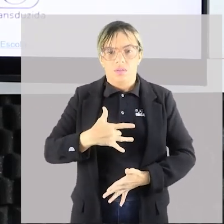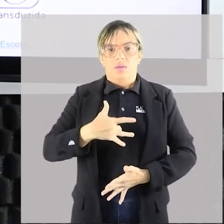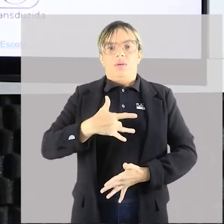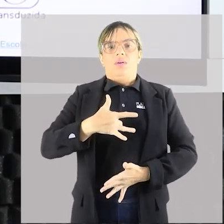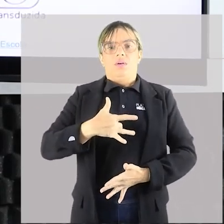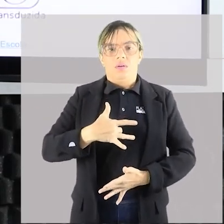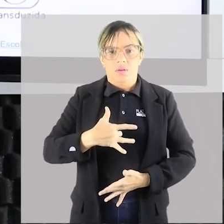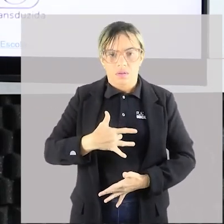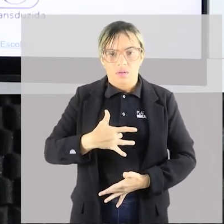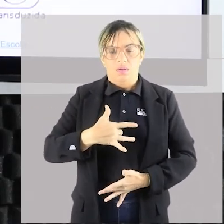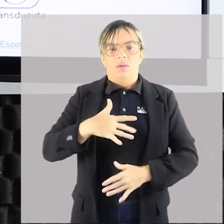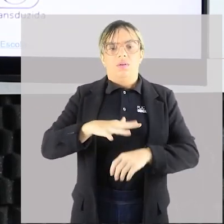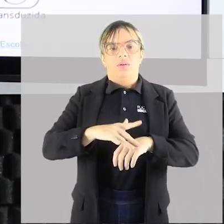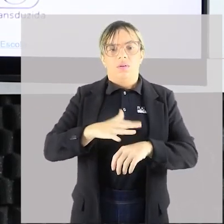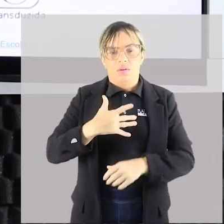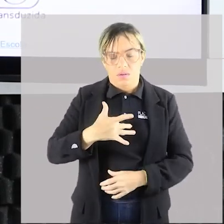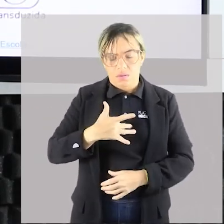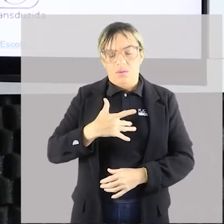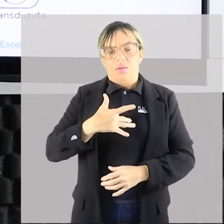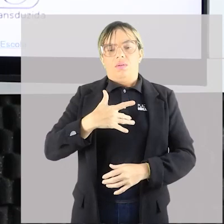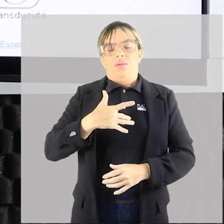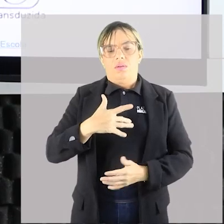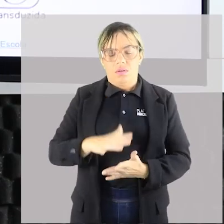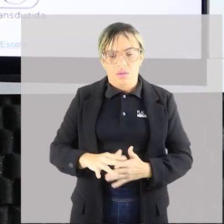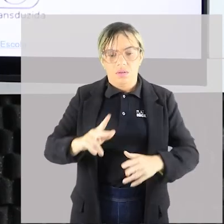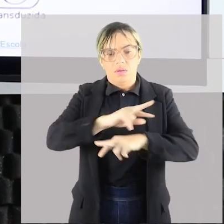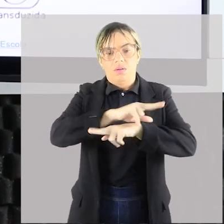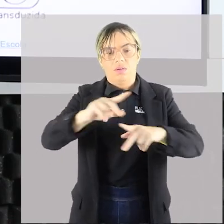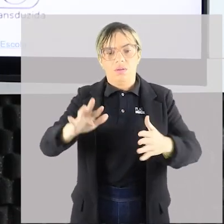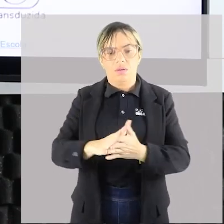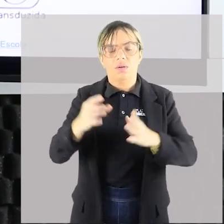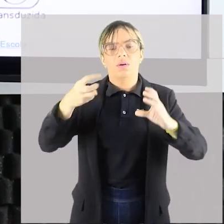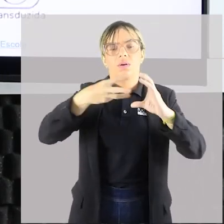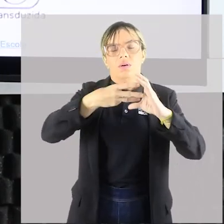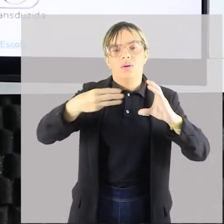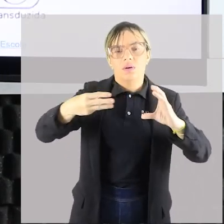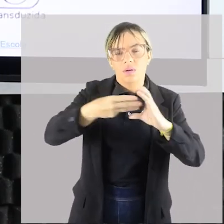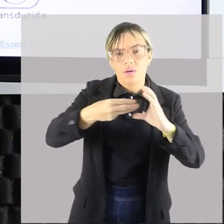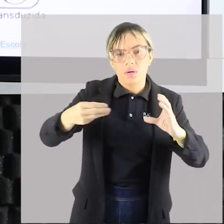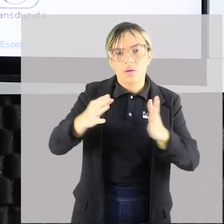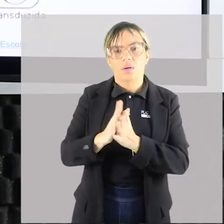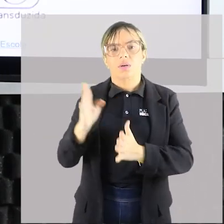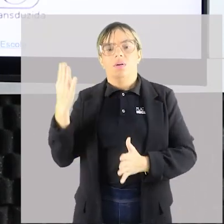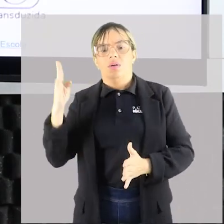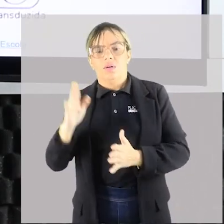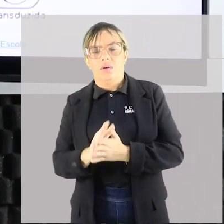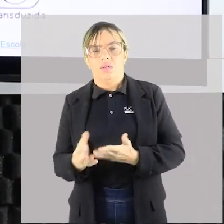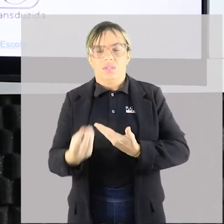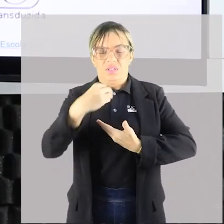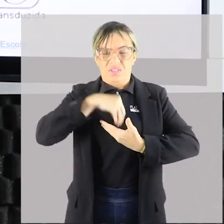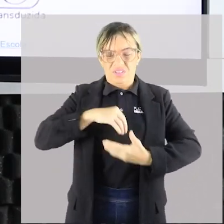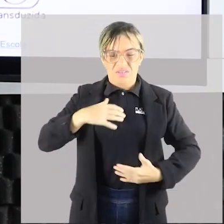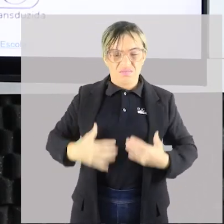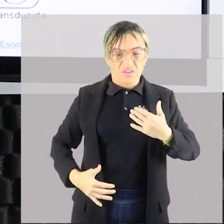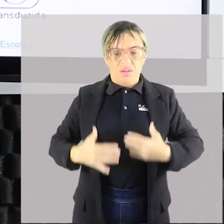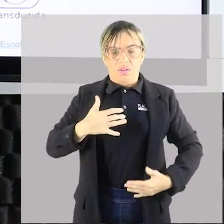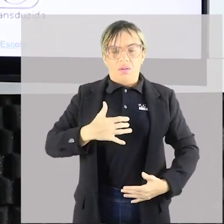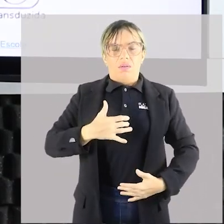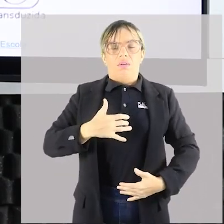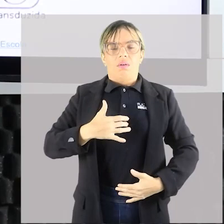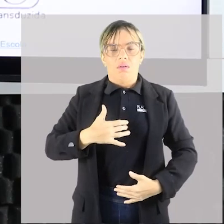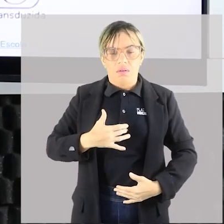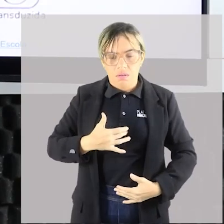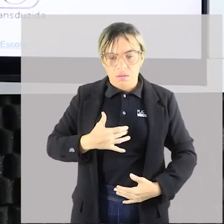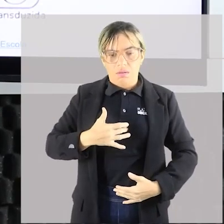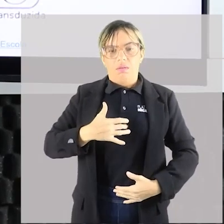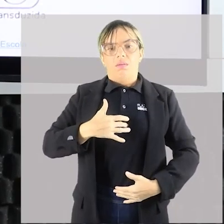com tuberculose, ou seja, ele está com várias células ali de bactérias no seu corpo, está com muitas